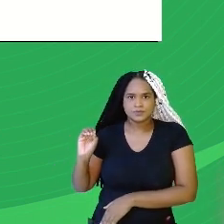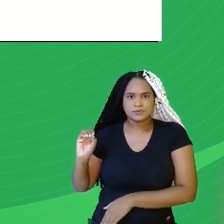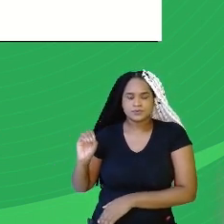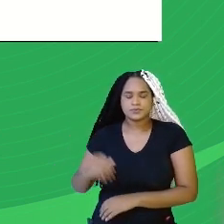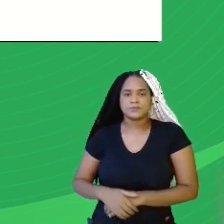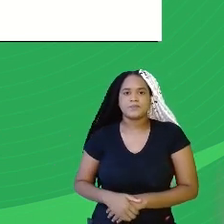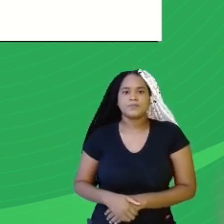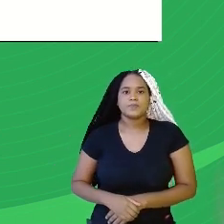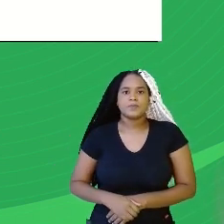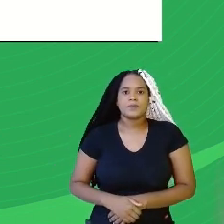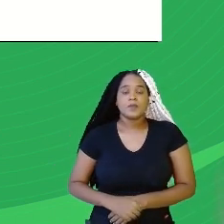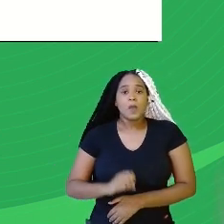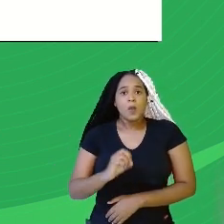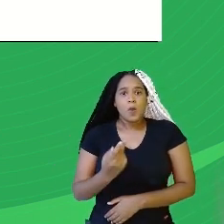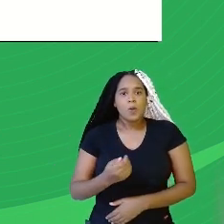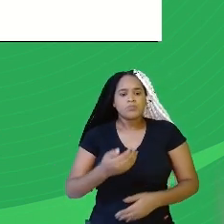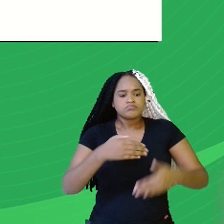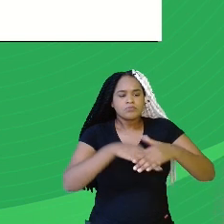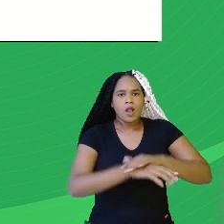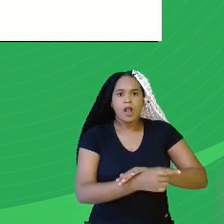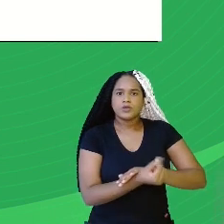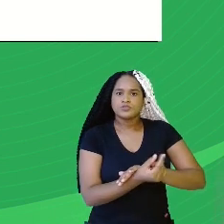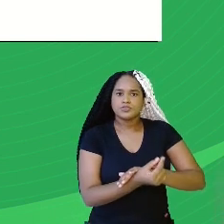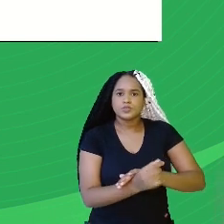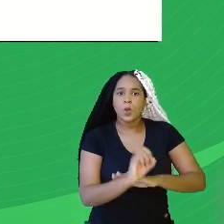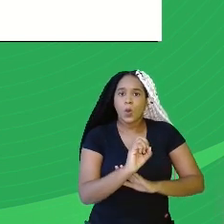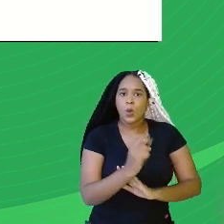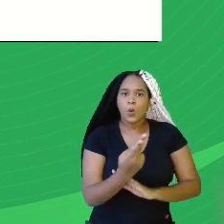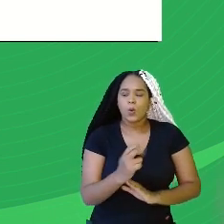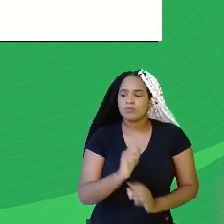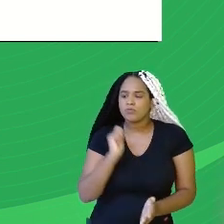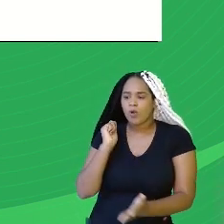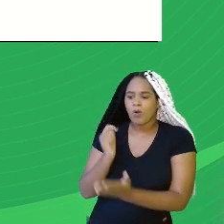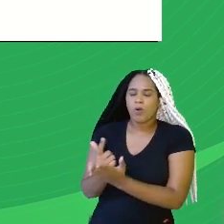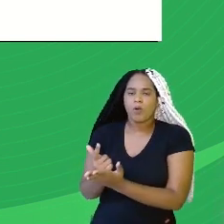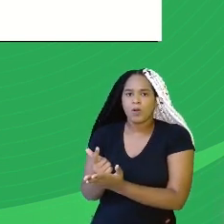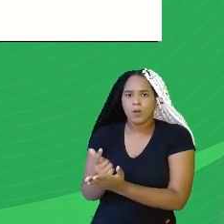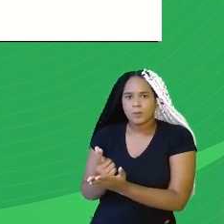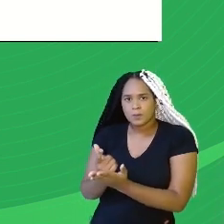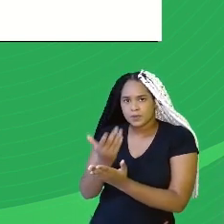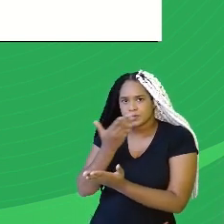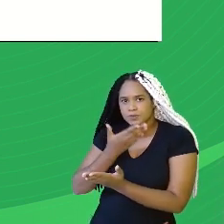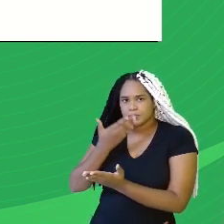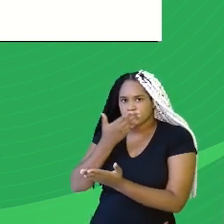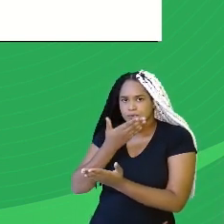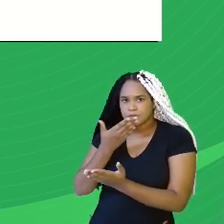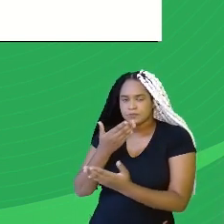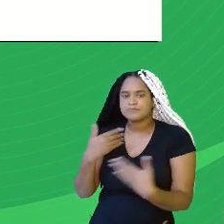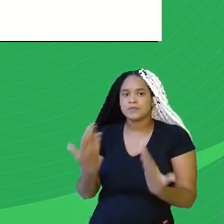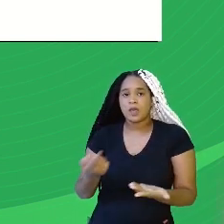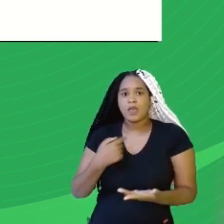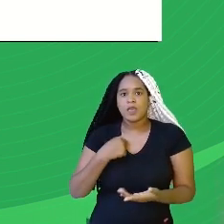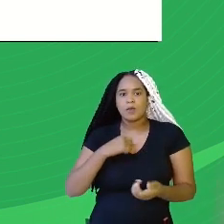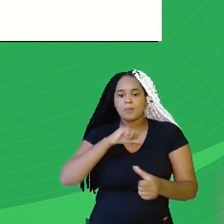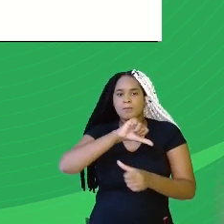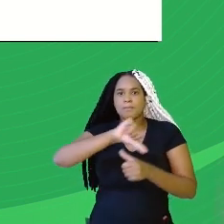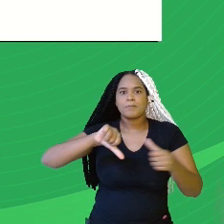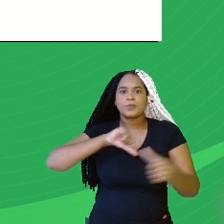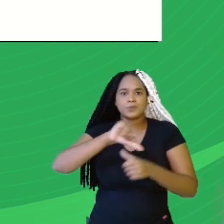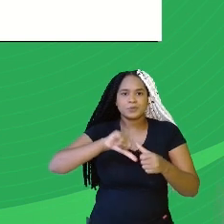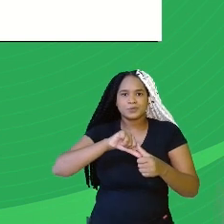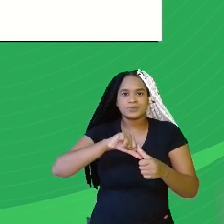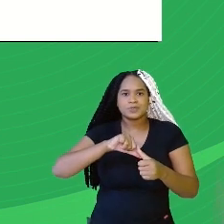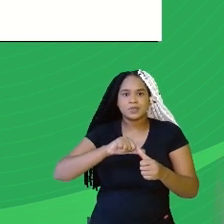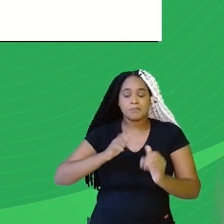comprei o doce e não guardei o dinheiro. Peguei os mesmos versos e novamente fiz a brincadeira, mudei